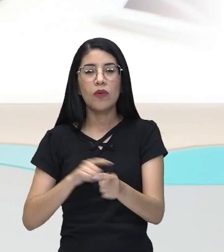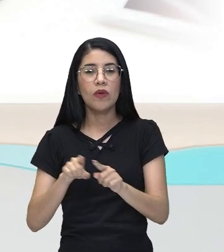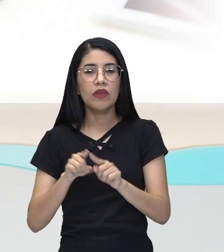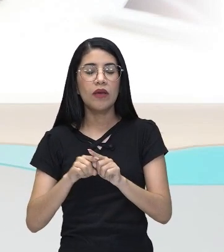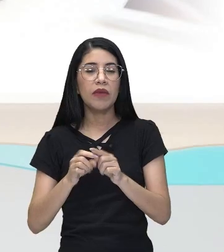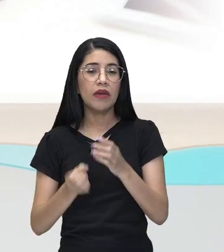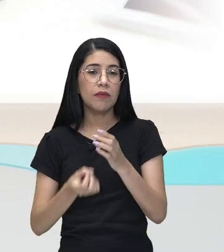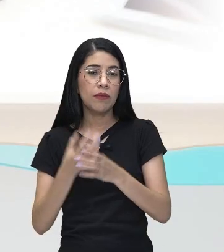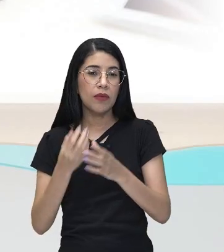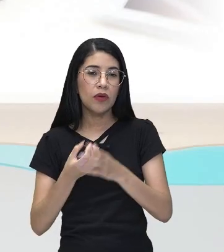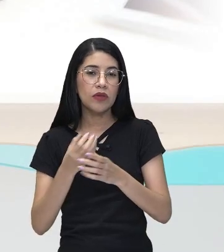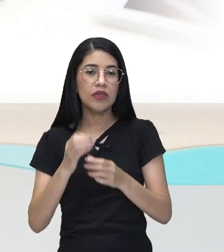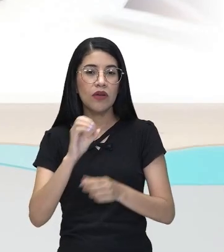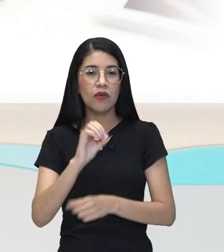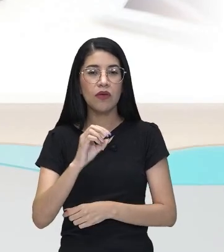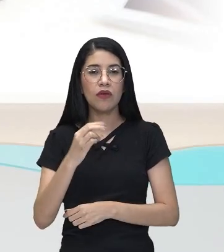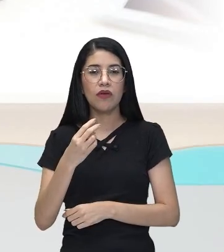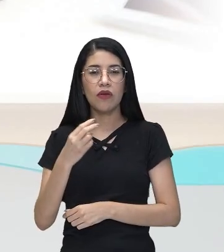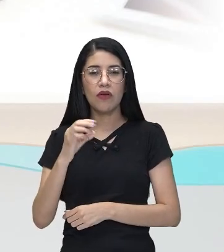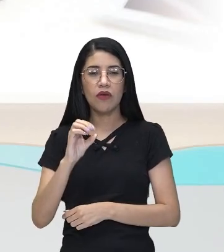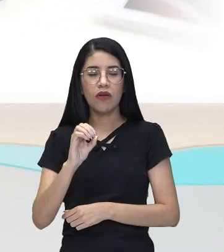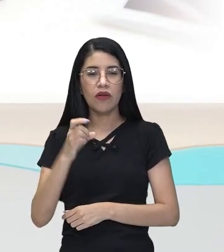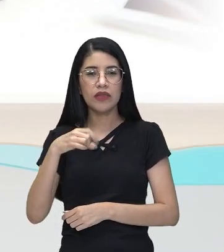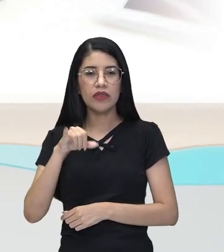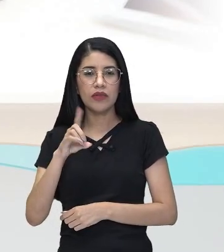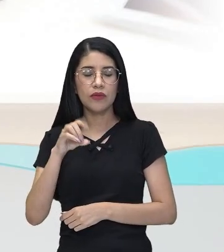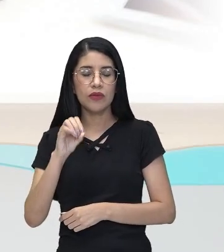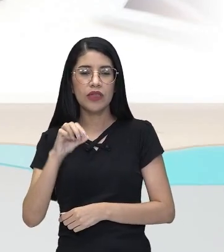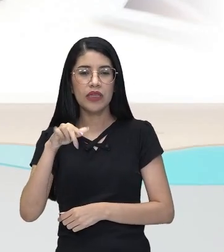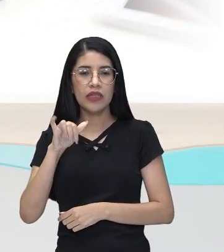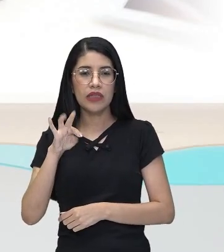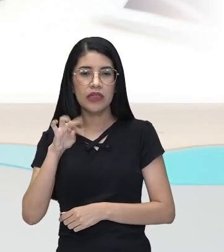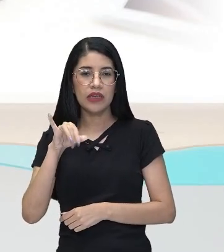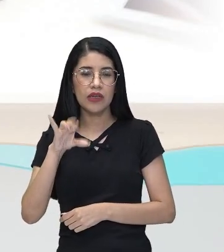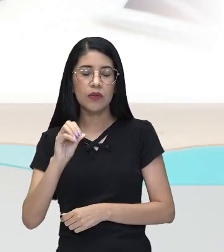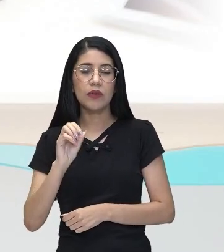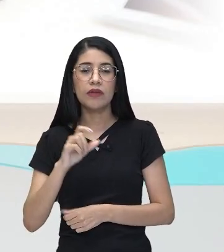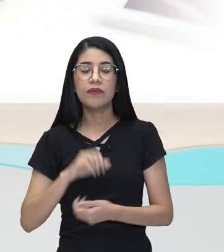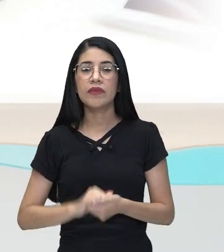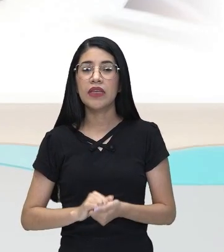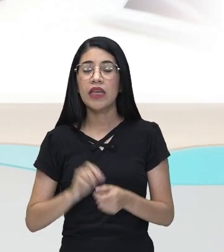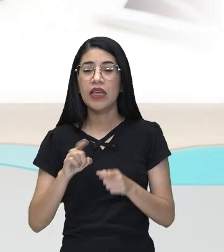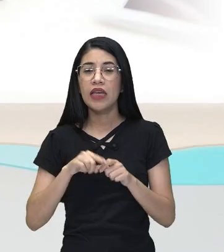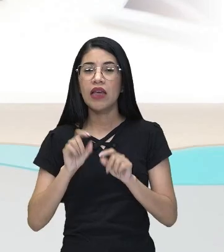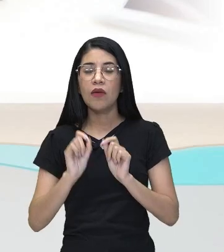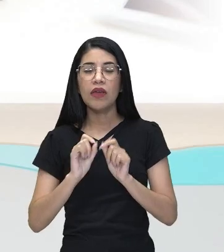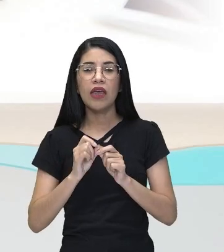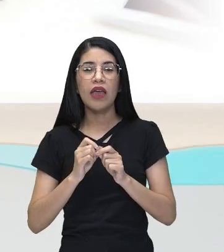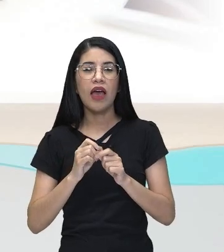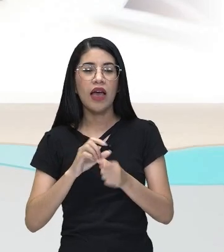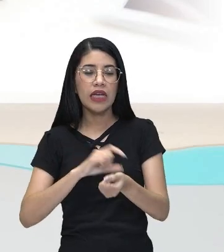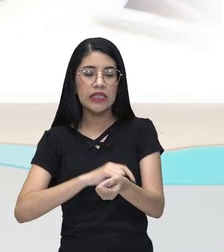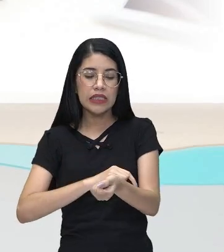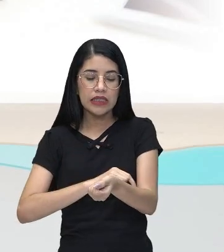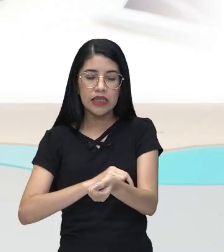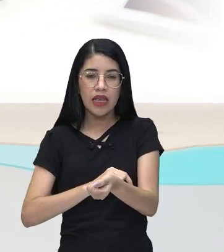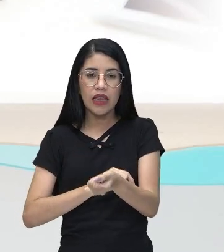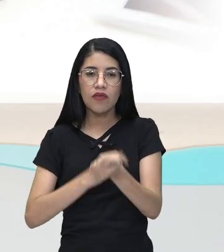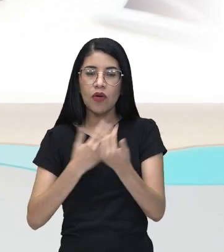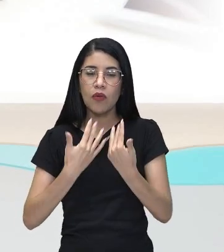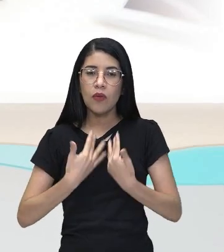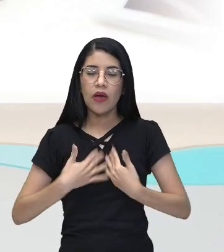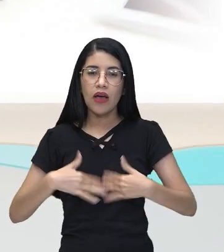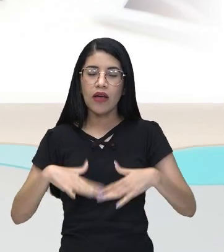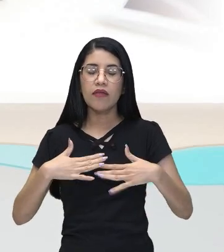produção do óxido nítrico, né? Essa molécula, para quem não a conhece, relaxa as artérias. O que acontece,